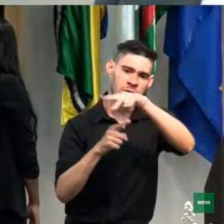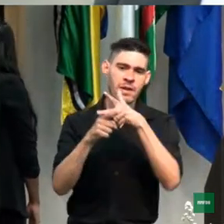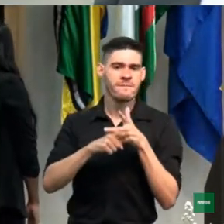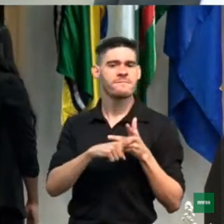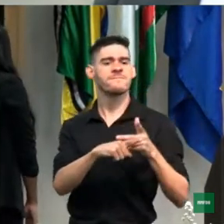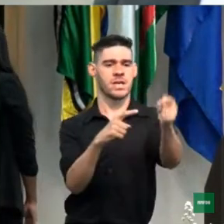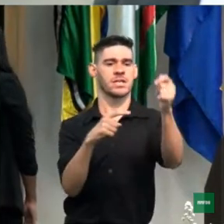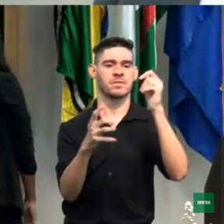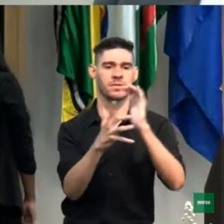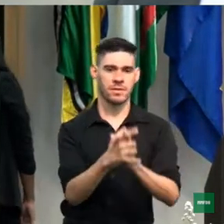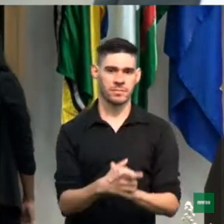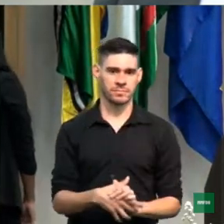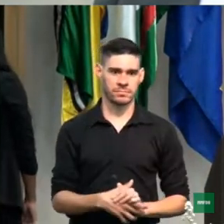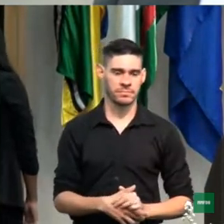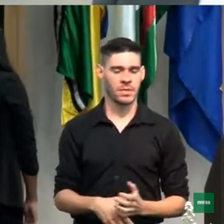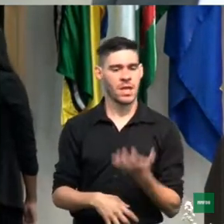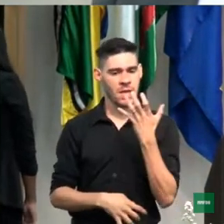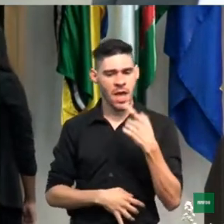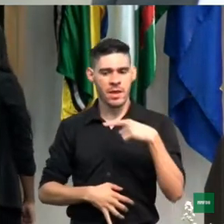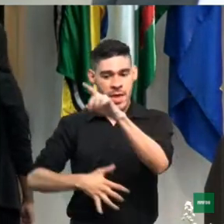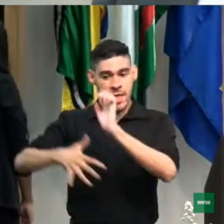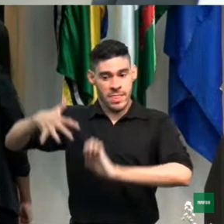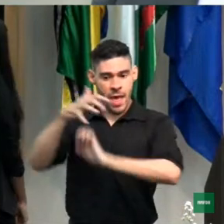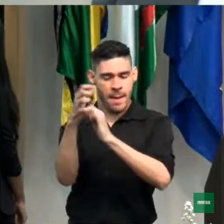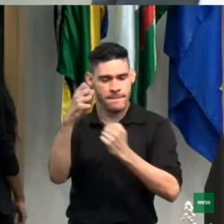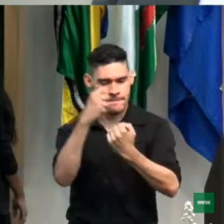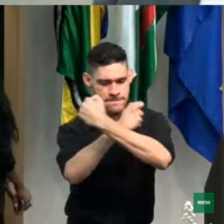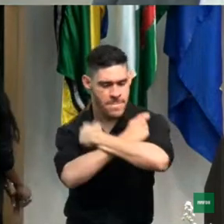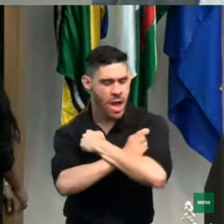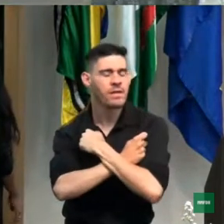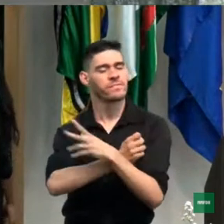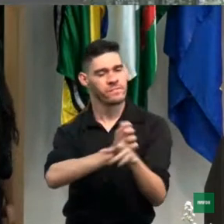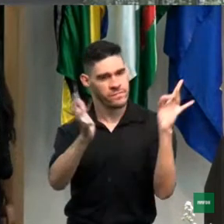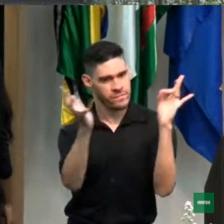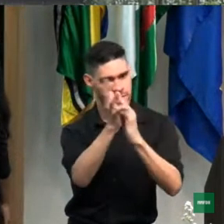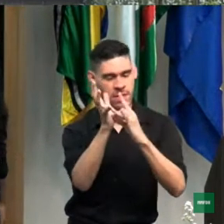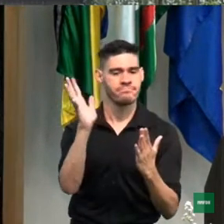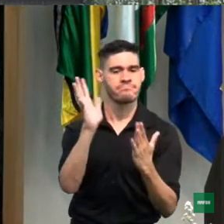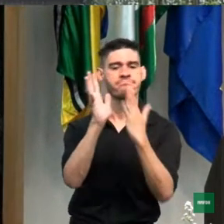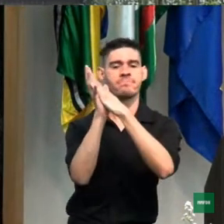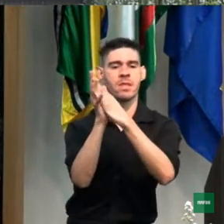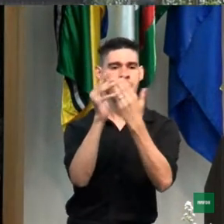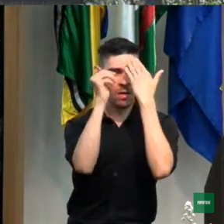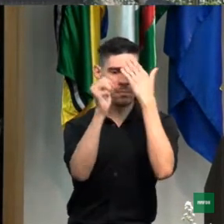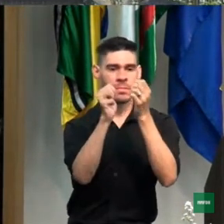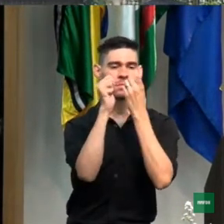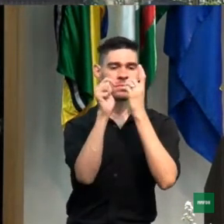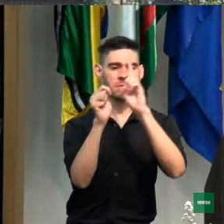empresa abraçar todos vocês pessoalmente lá. Muito obrigada. Que Deus abençoe vocês.